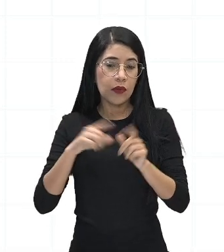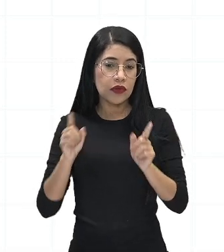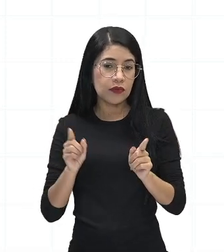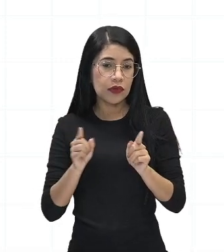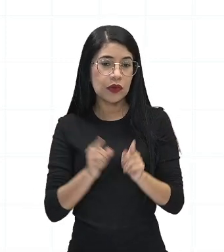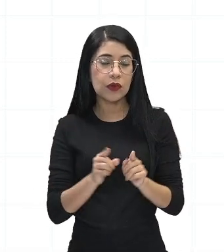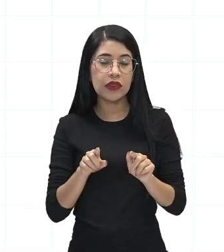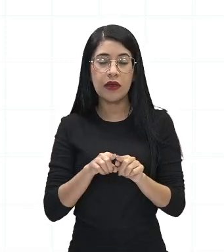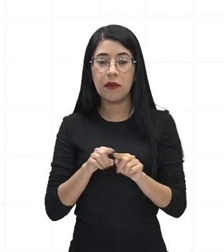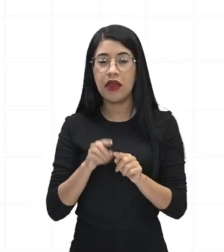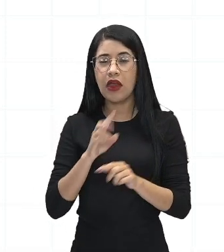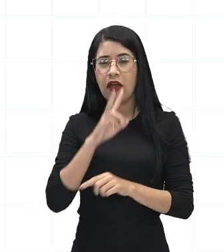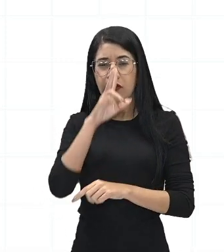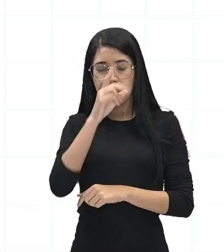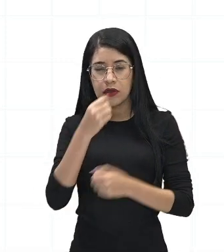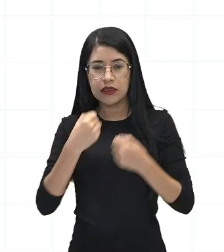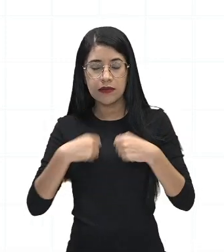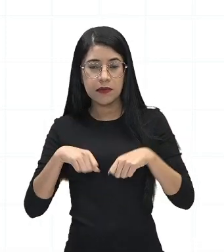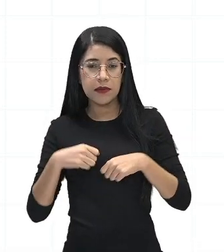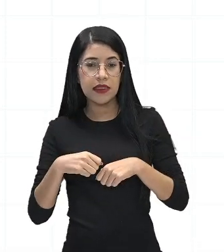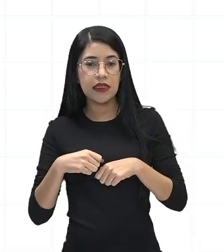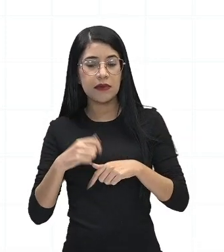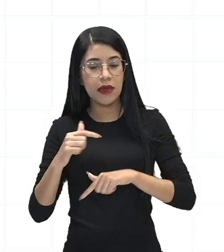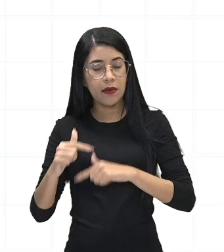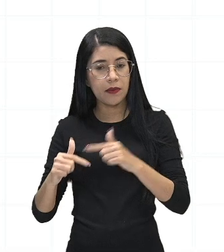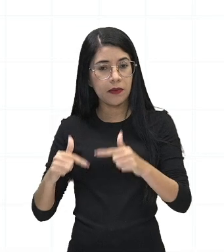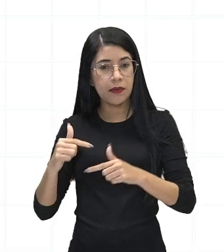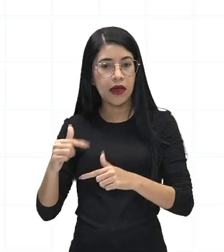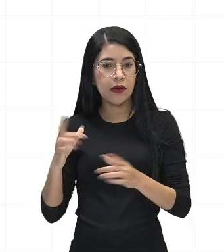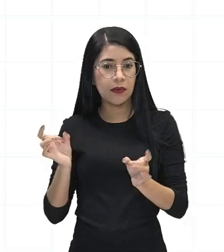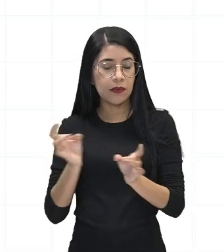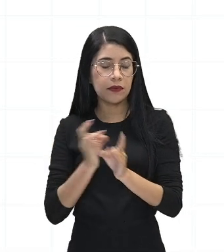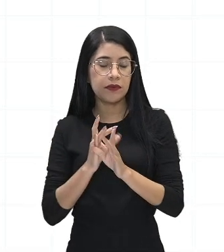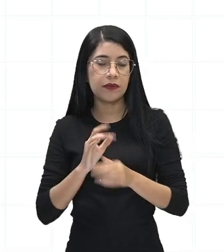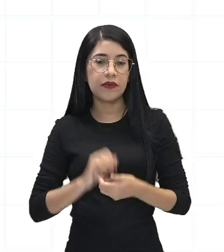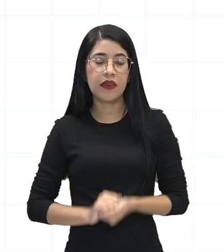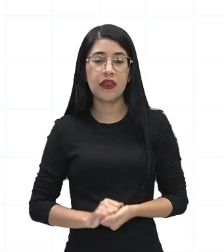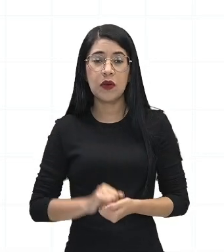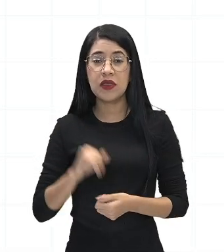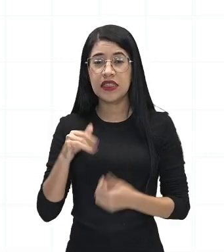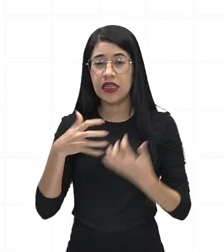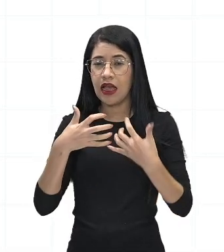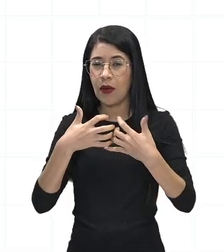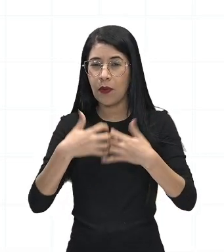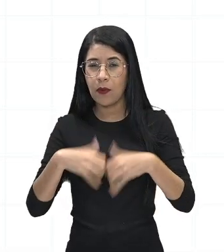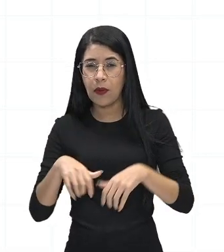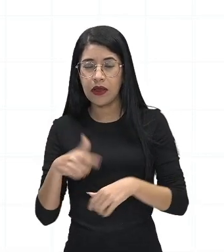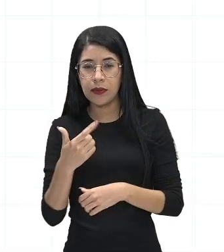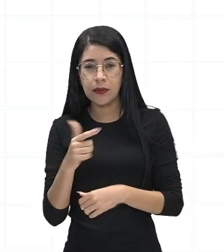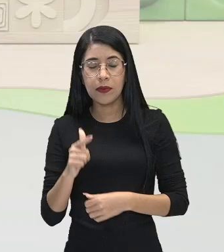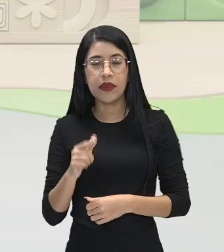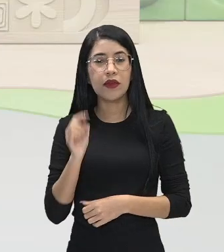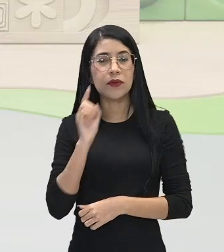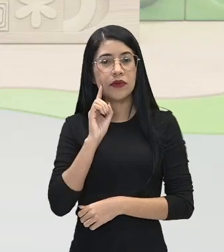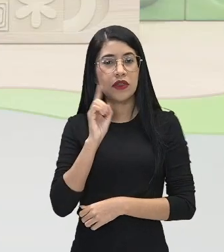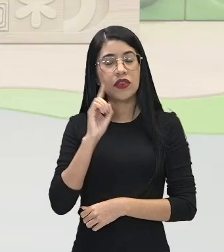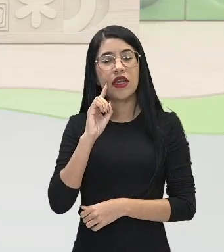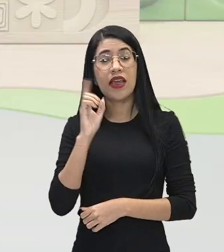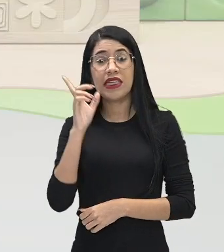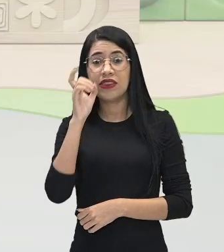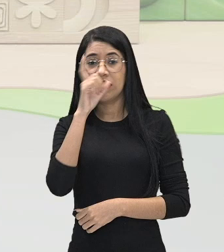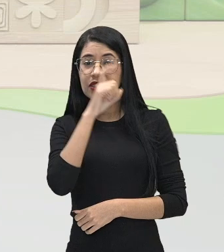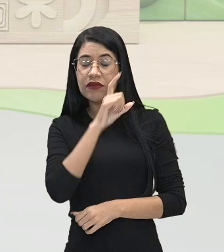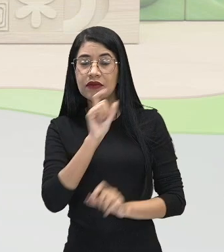esforço necessário para executar uma tarefa. Então, se não fossem essas máquinas simples no nosso dia a dia, seria muito